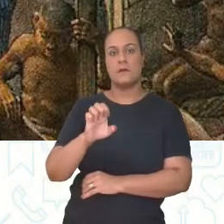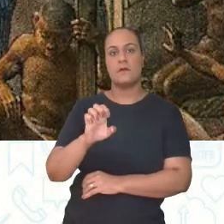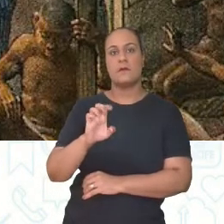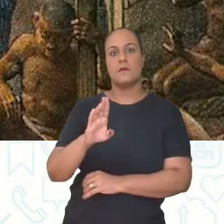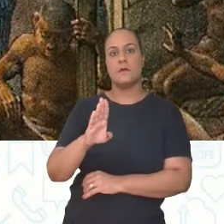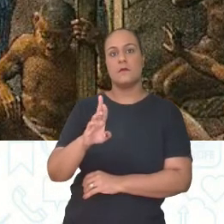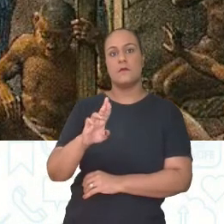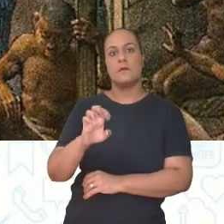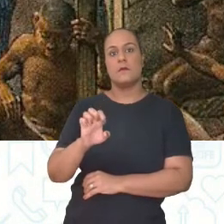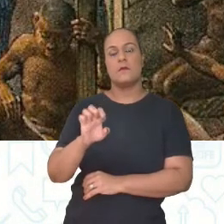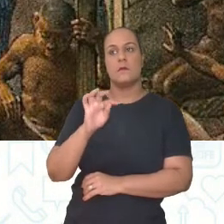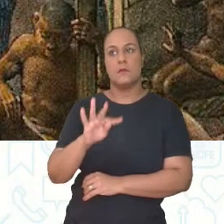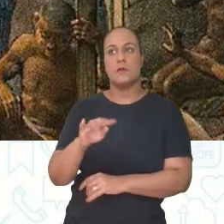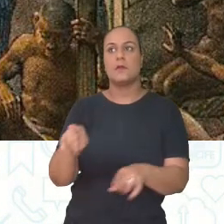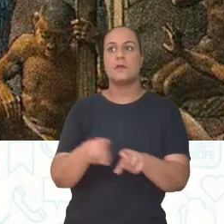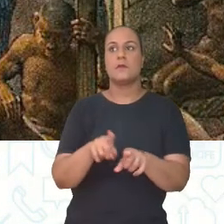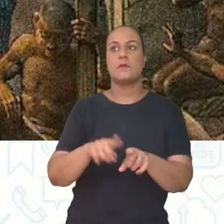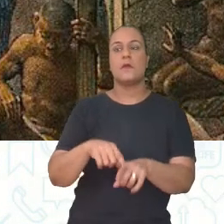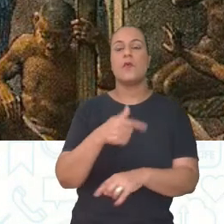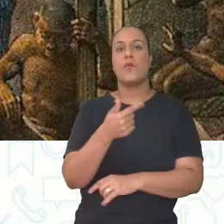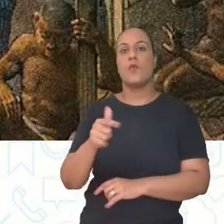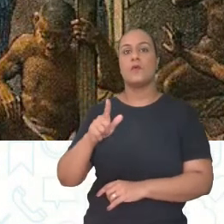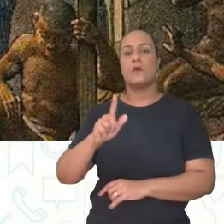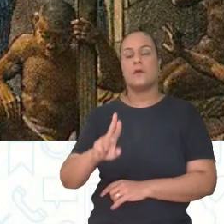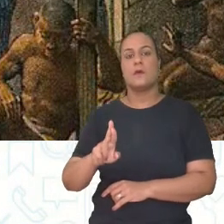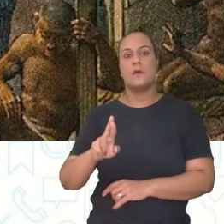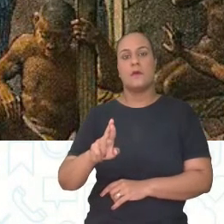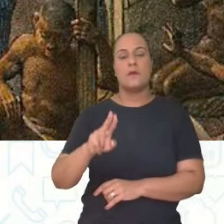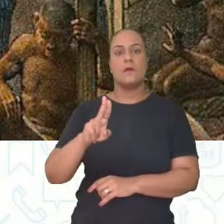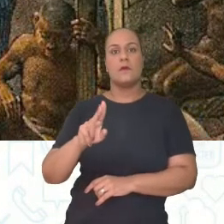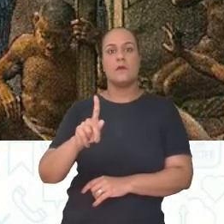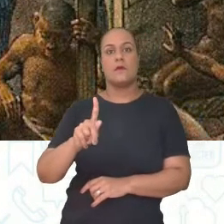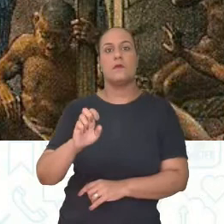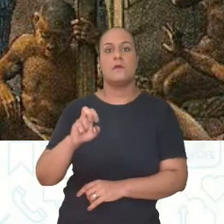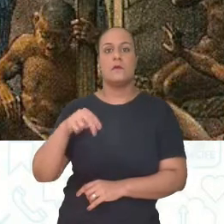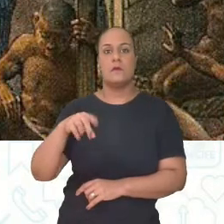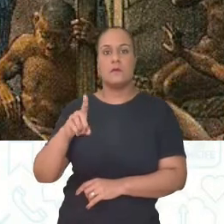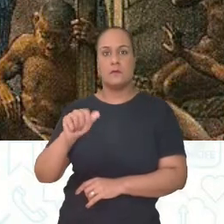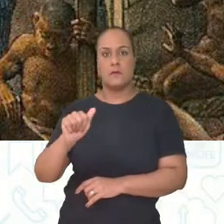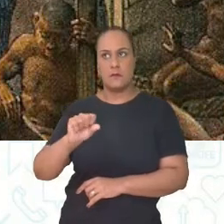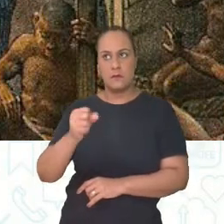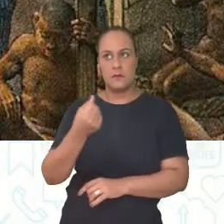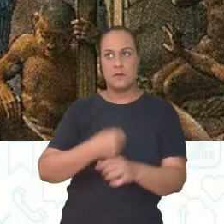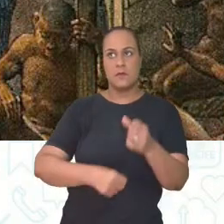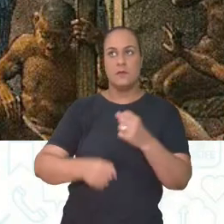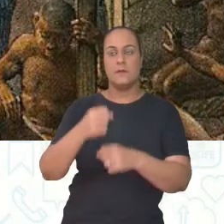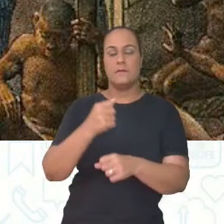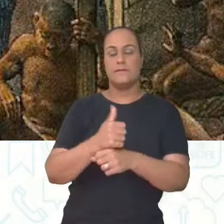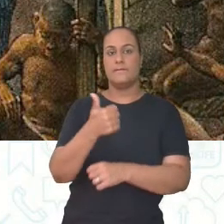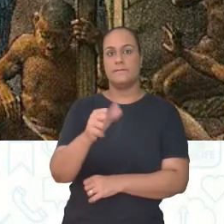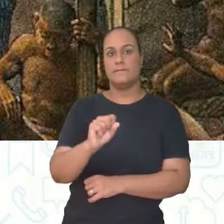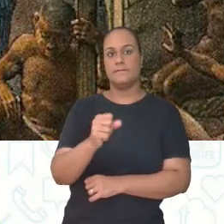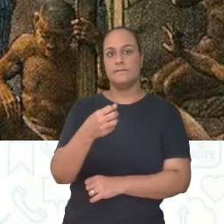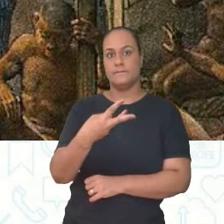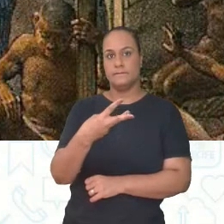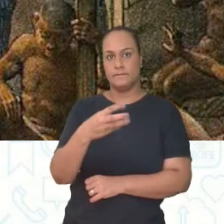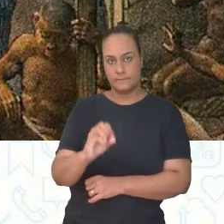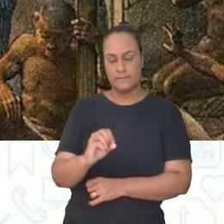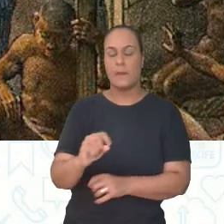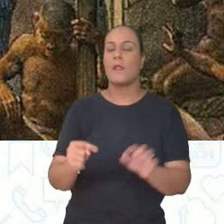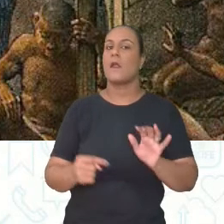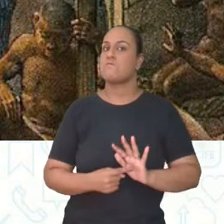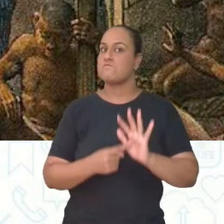outra aqui, ó, de Rugendas também, essa imagem de 1830, que também retrata, né, o cotidiano